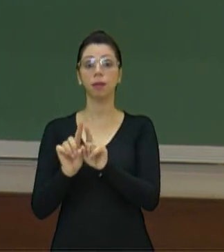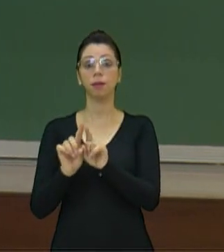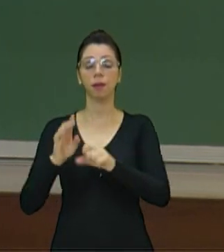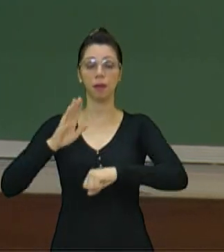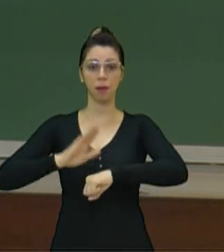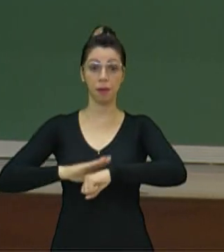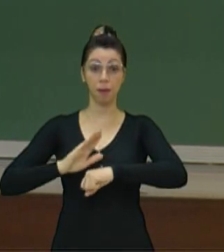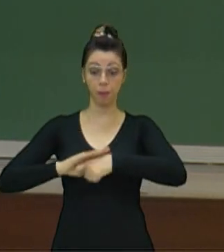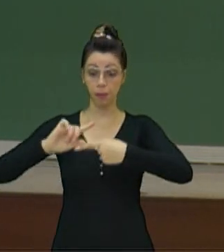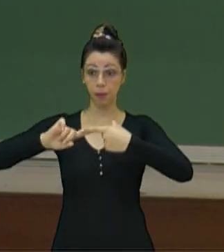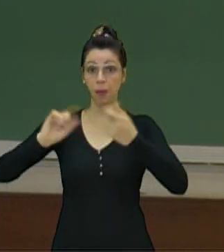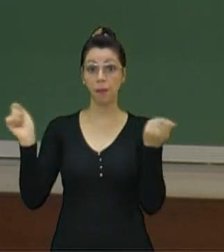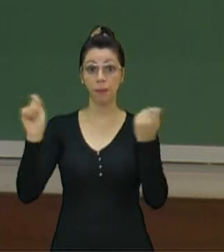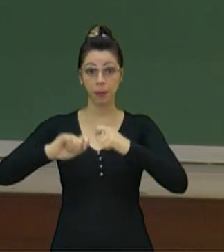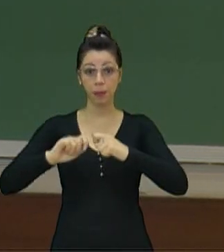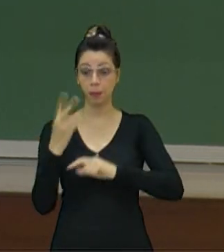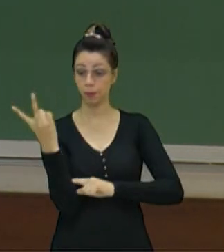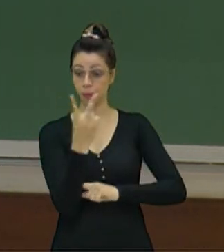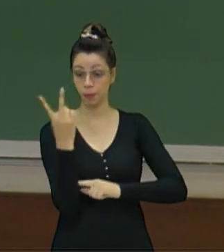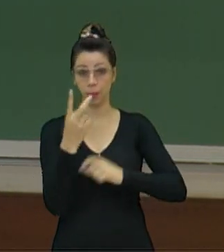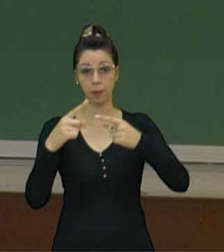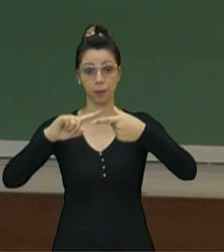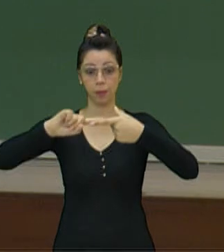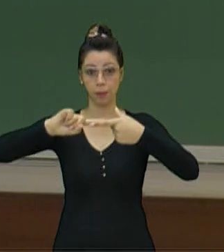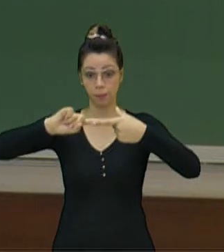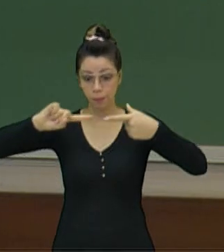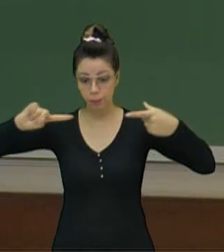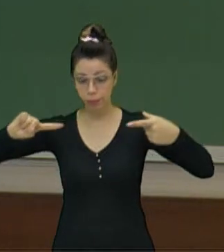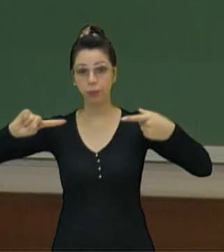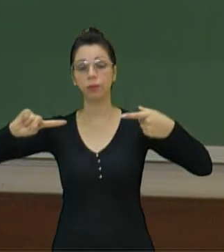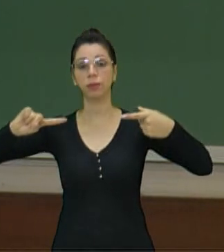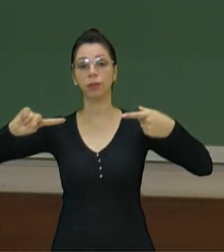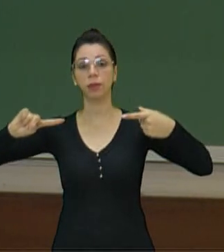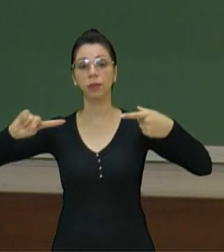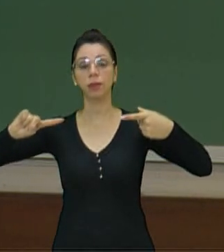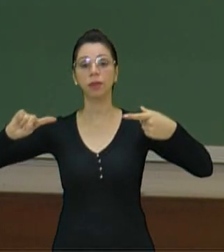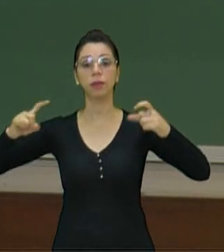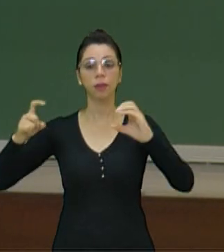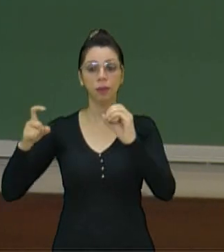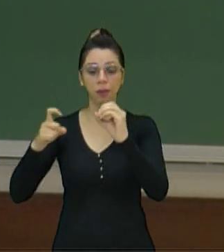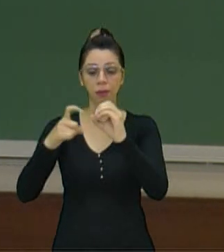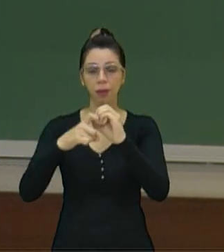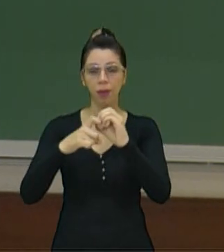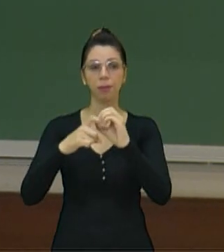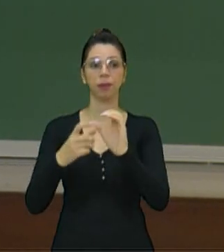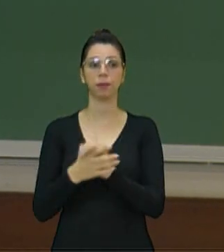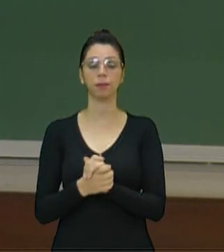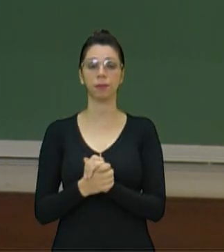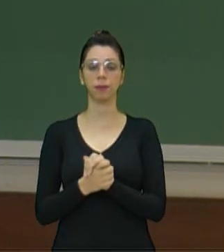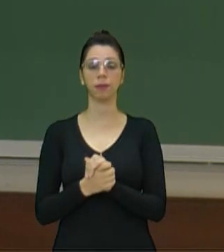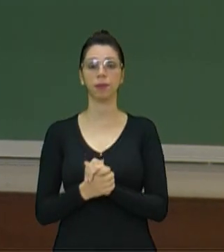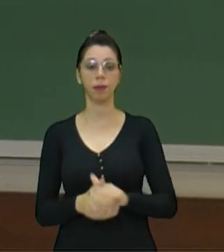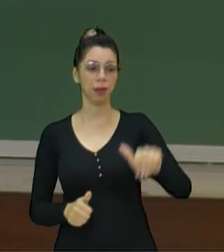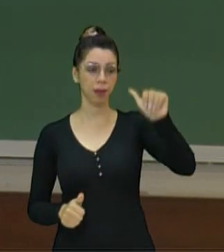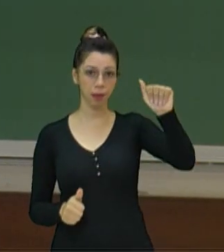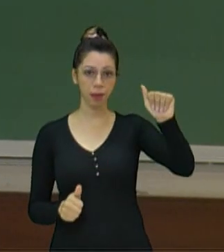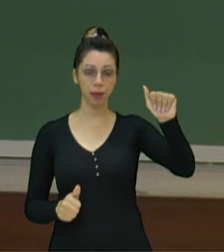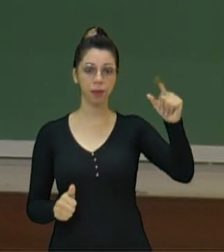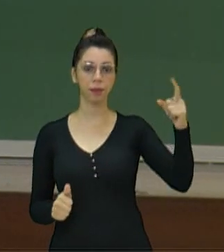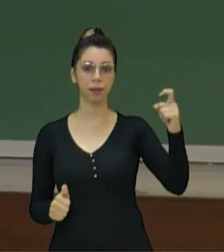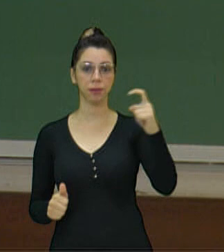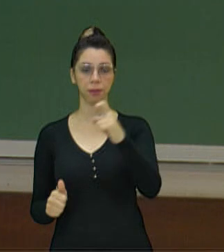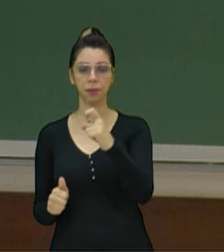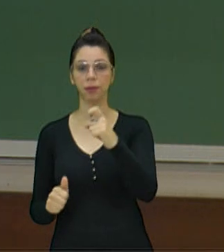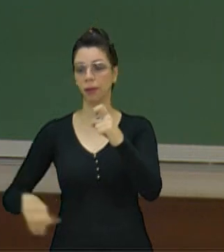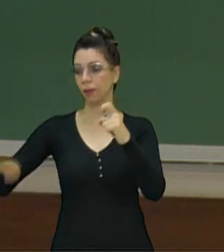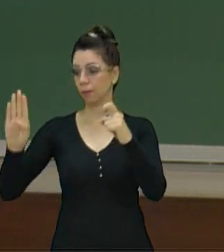Ela necessita de dois indivíduos monóicos que vão trocar gametas entre si. Ou seja, o indivíduo A passa gametas para o indivíduo B e